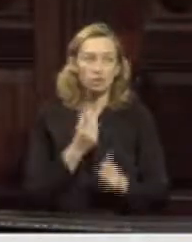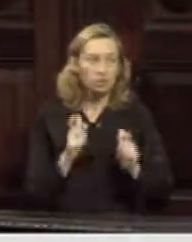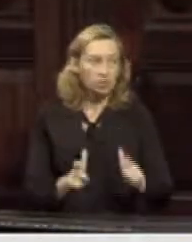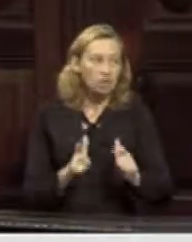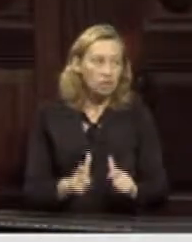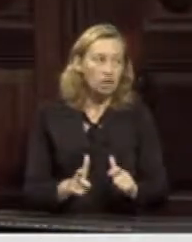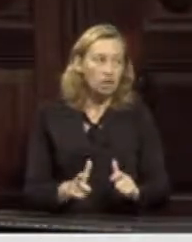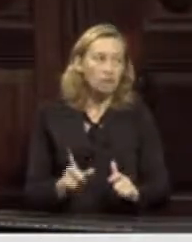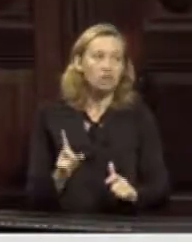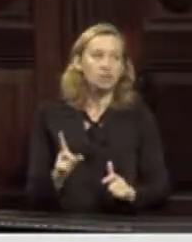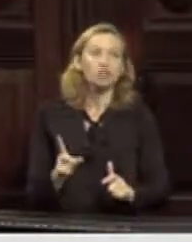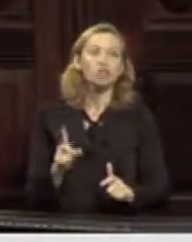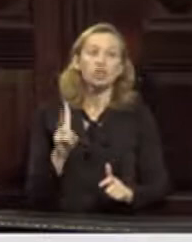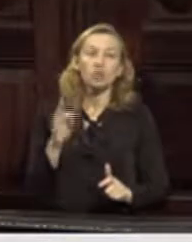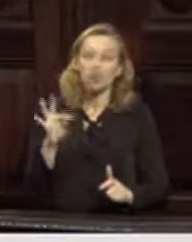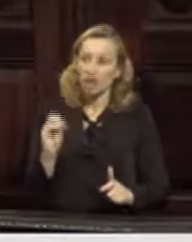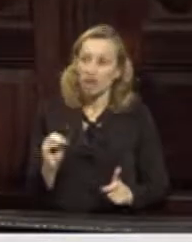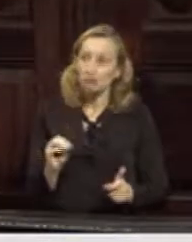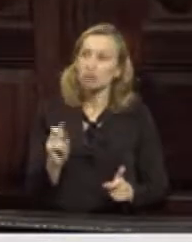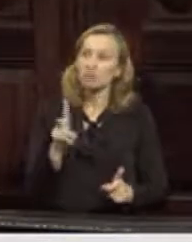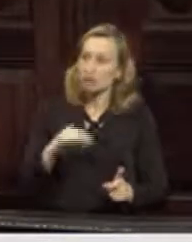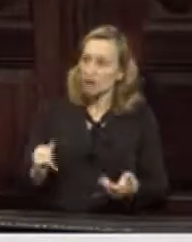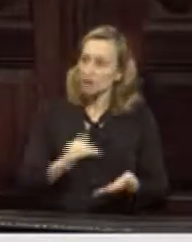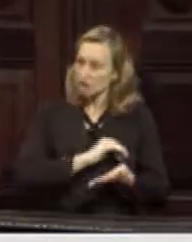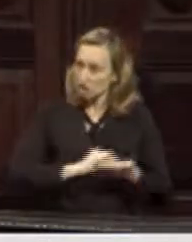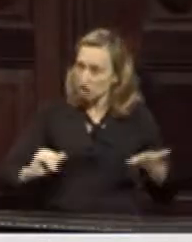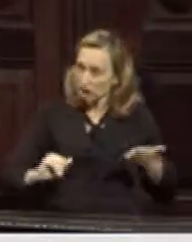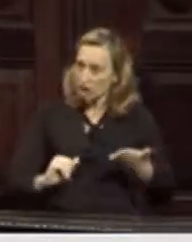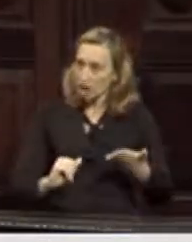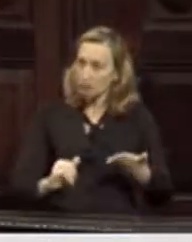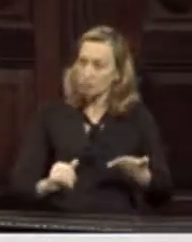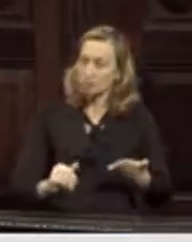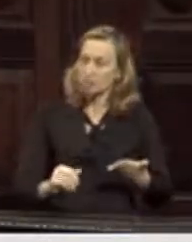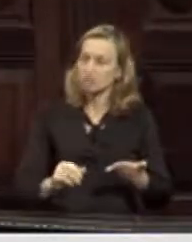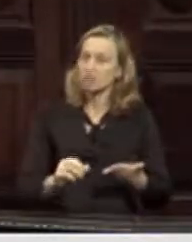veto. O veto vai ser derrubado.